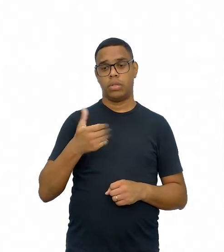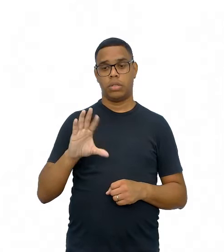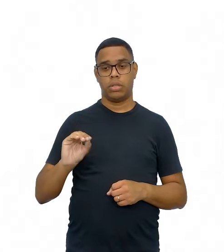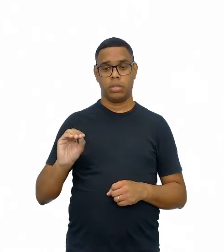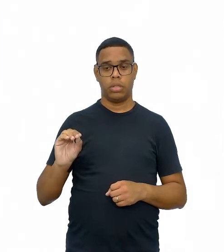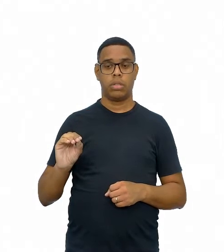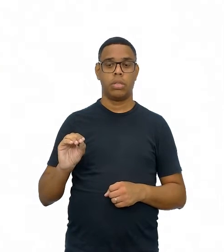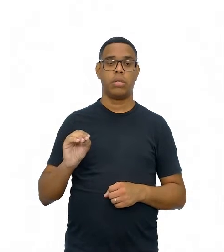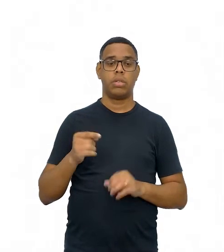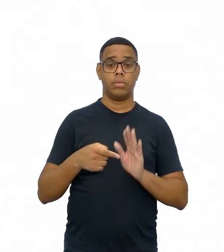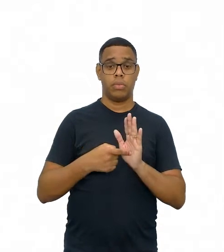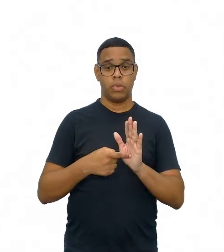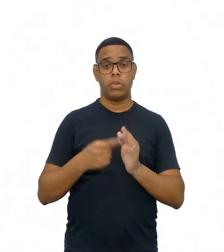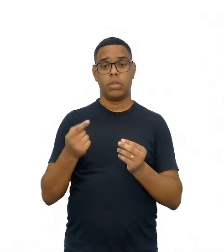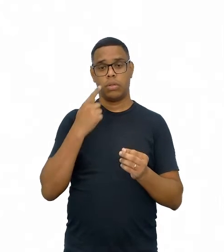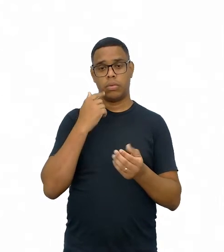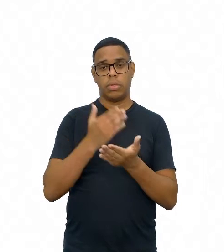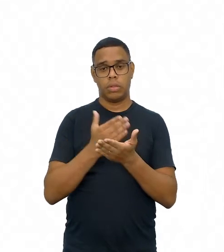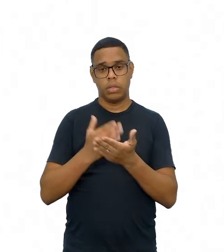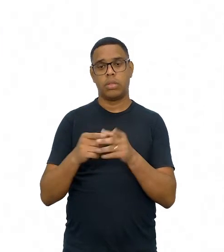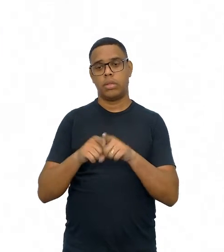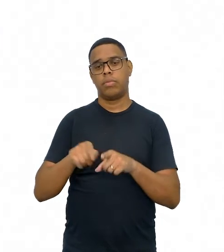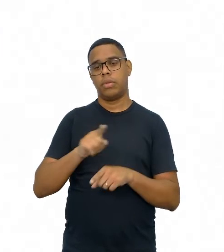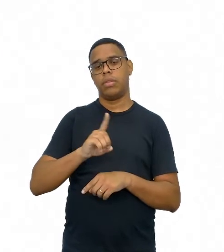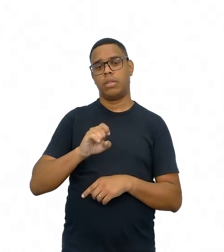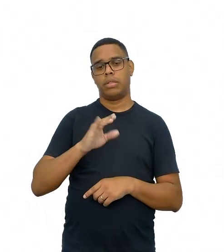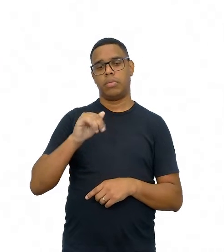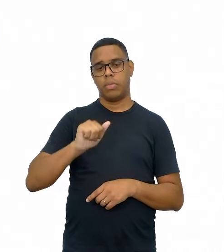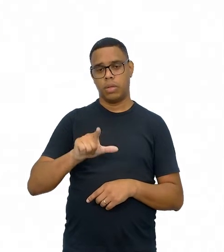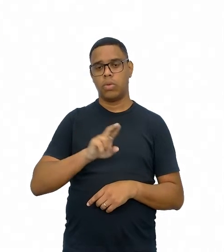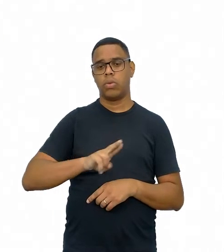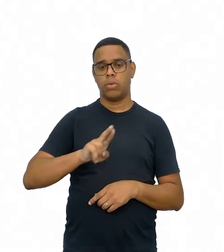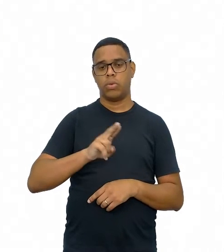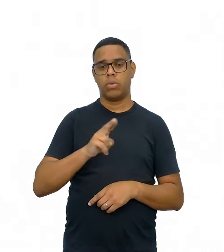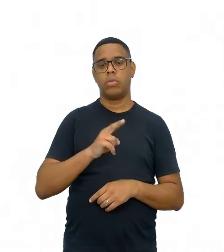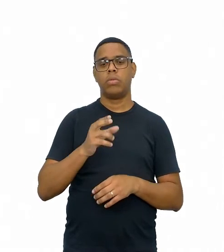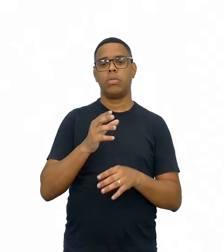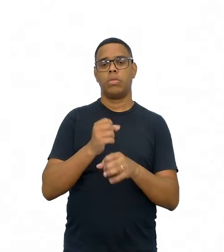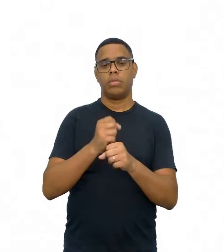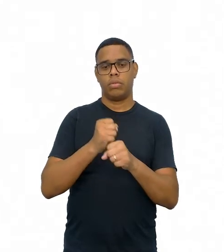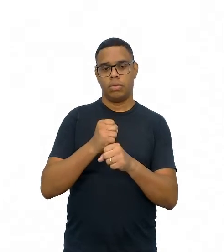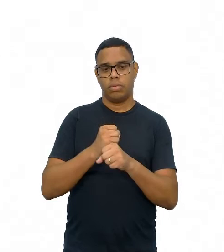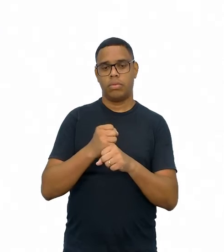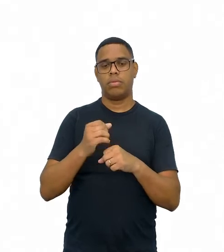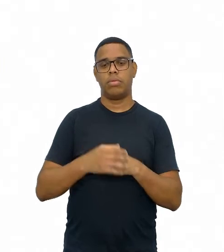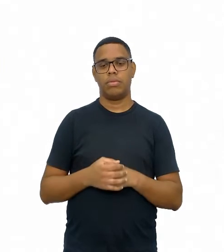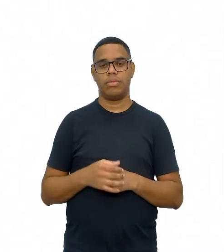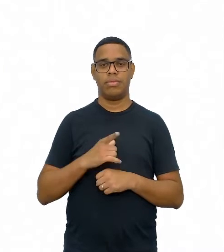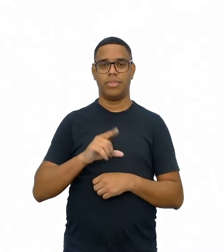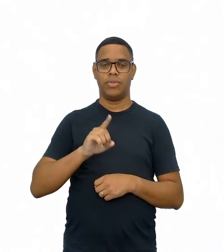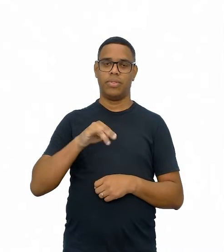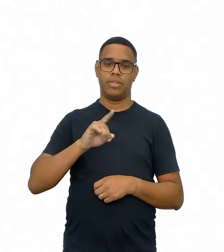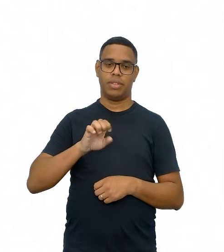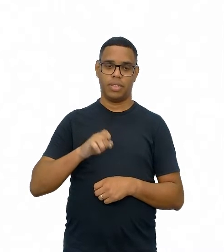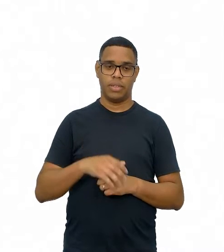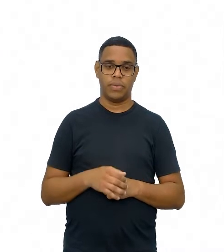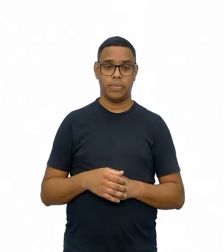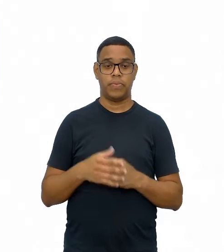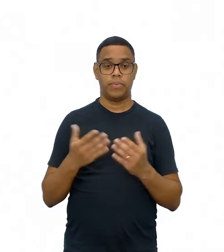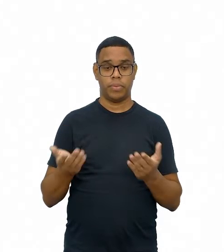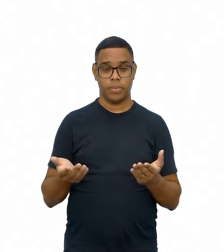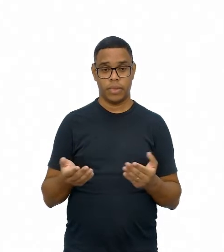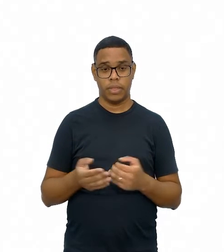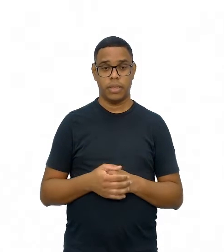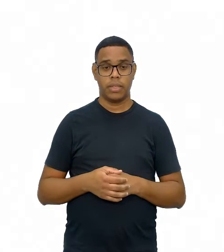na representação fracionária e decimal, como unidades de medida menores que uma unidade. Neste